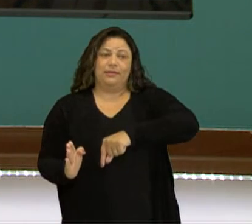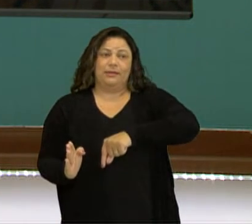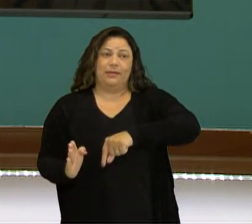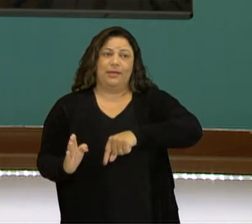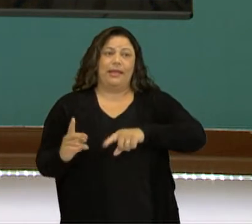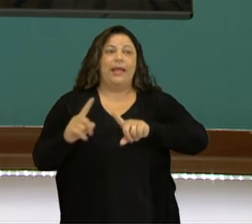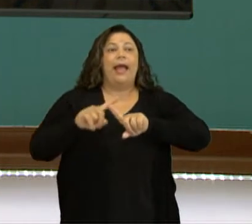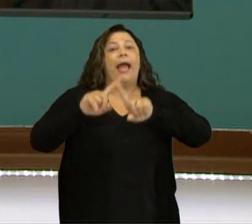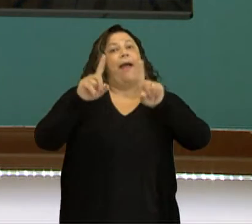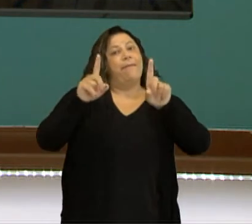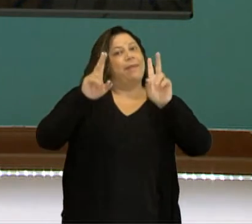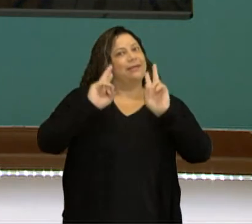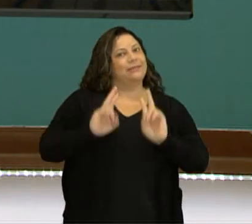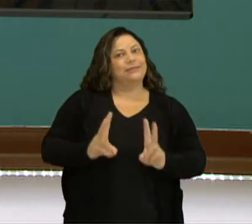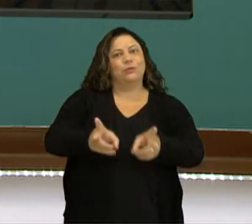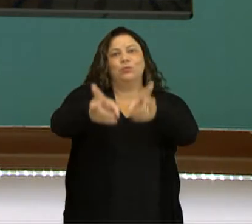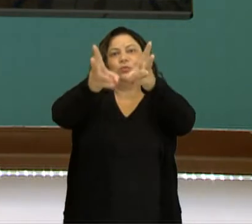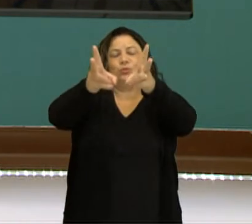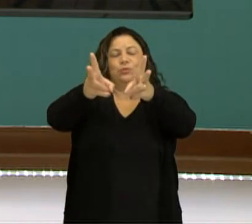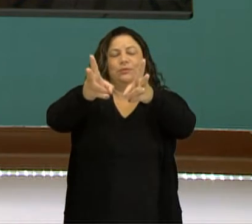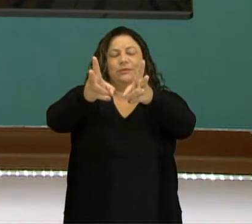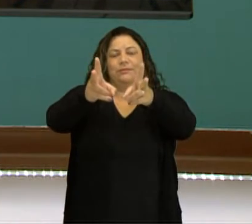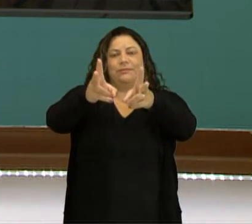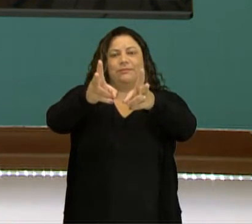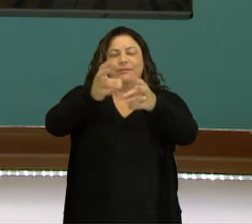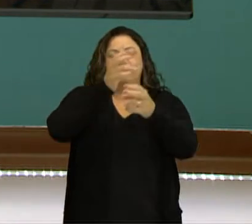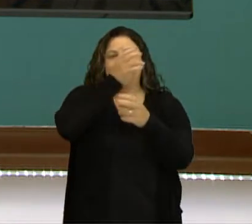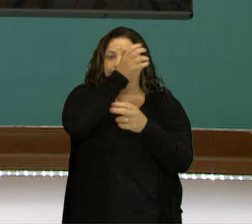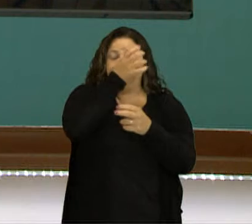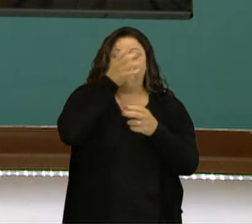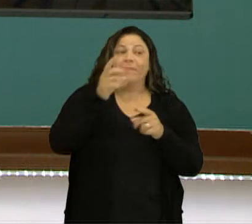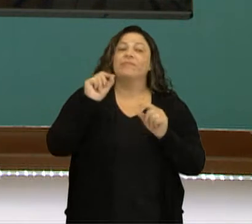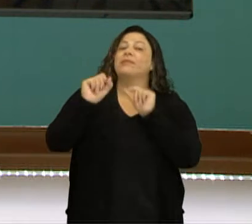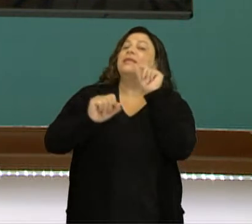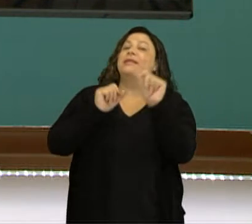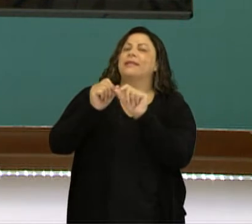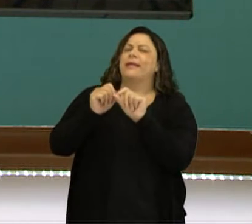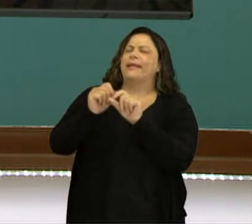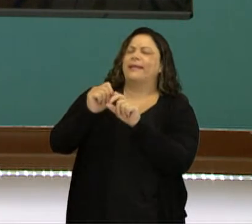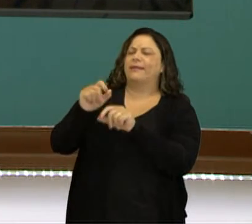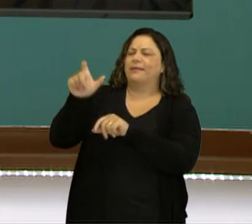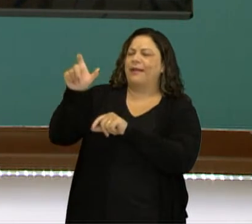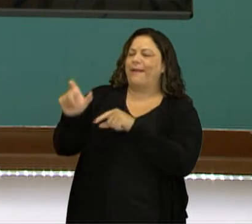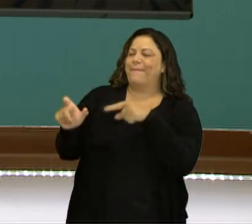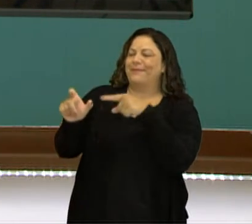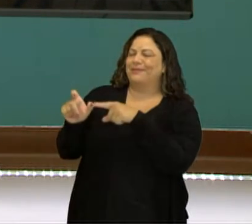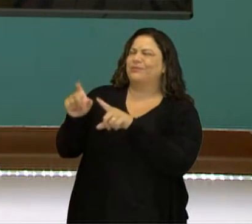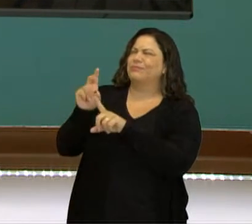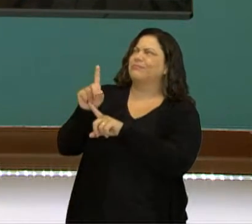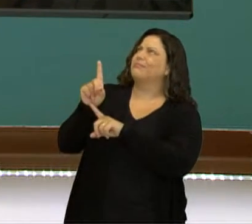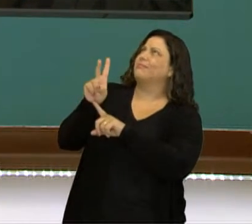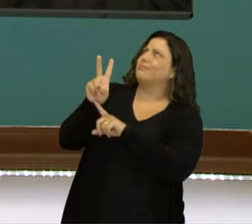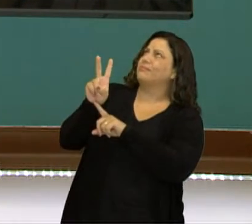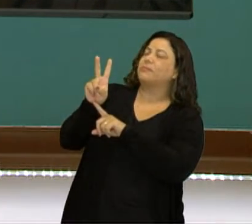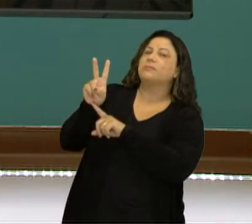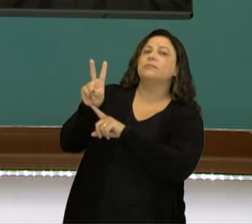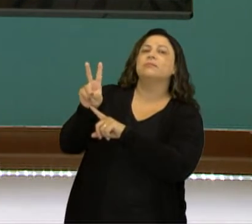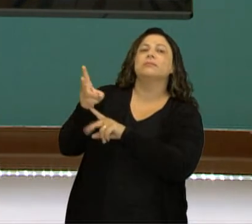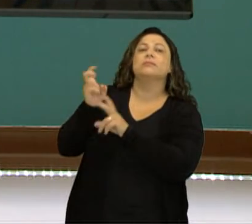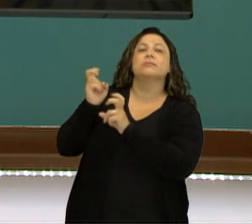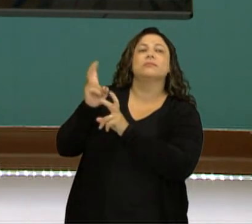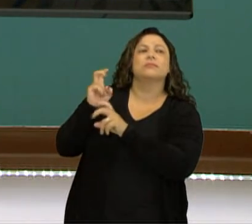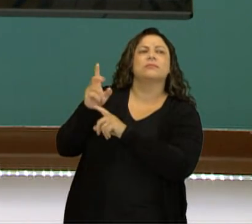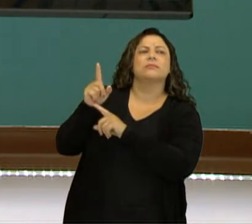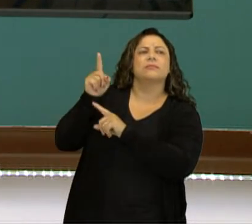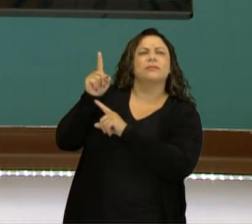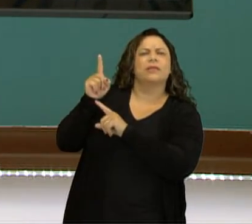ele continua com o seu movimento para frente. Enquanto que quem está no solo, também o referencial inercial nessa situação, você está